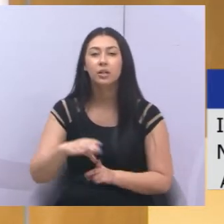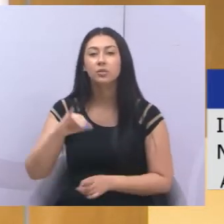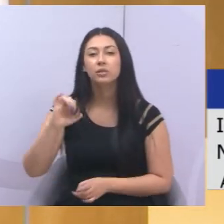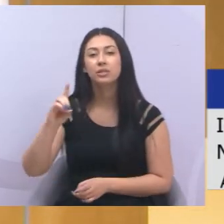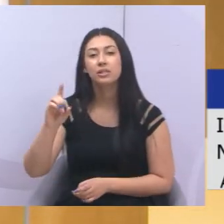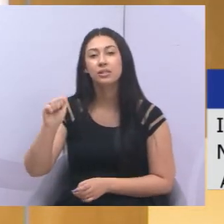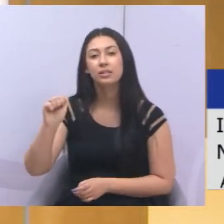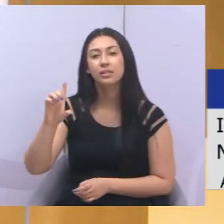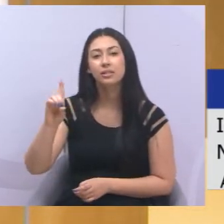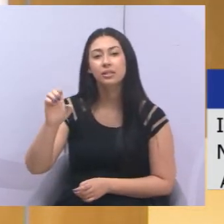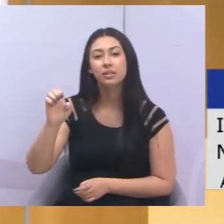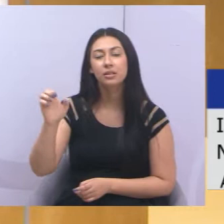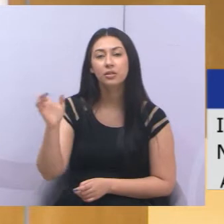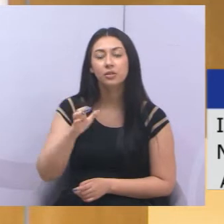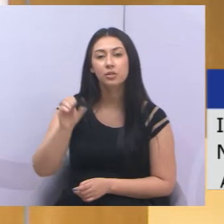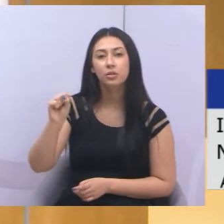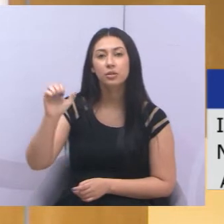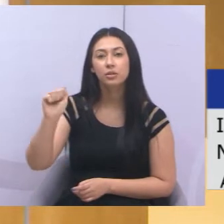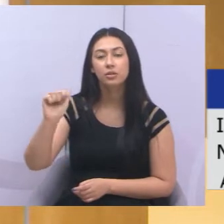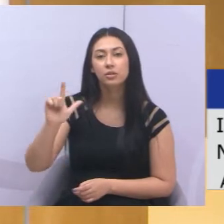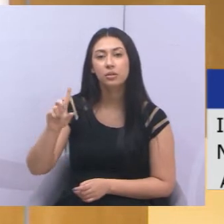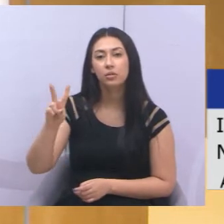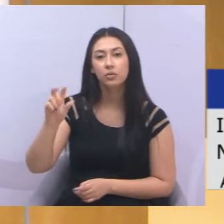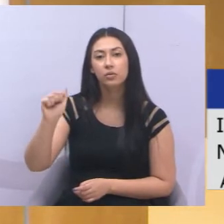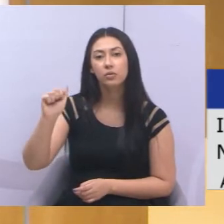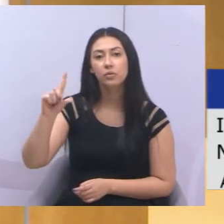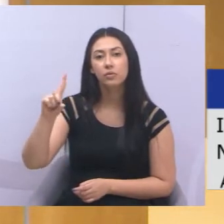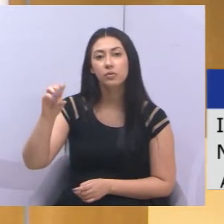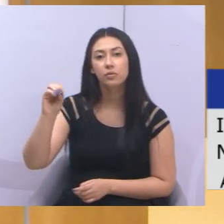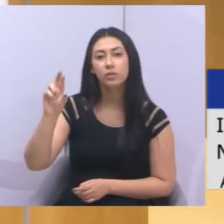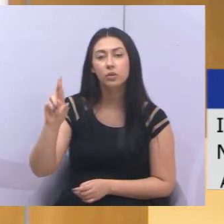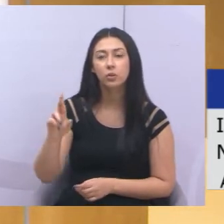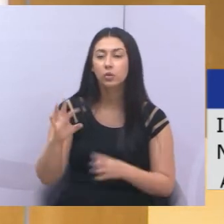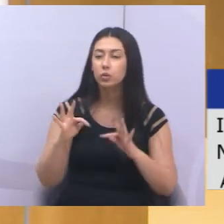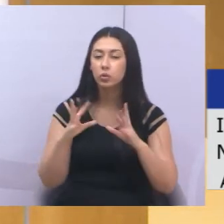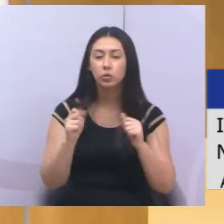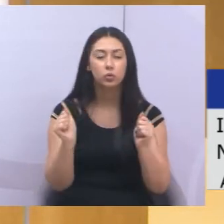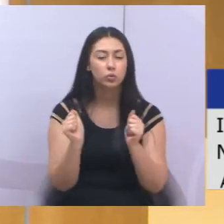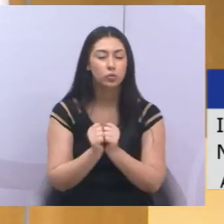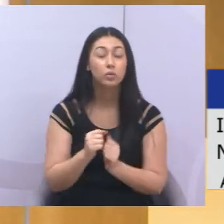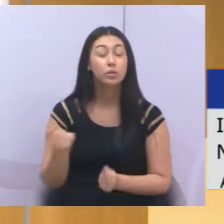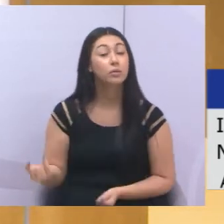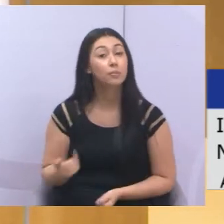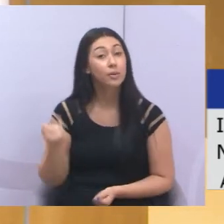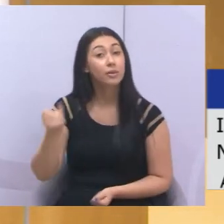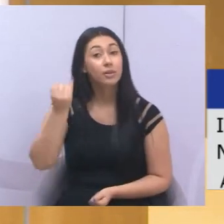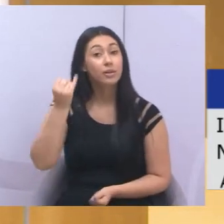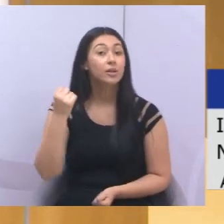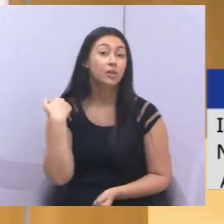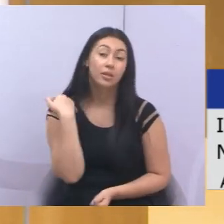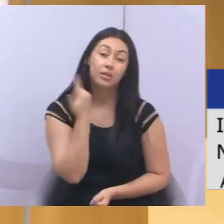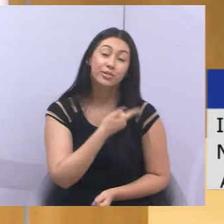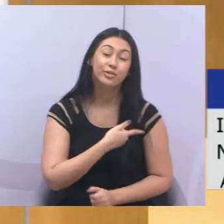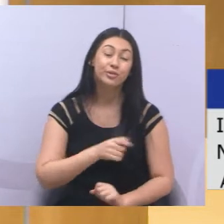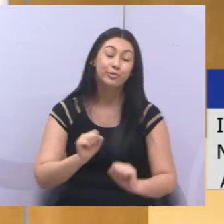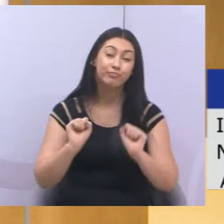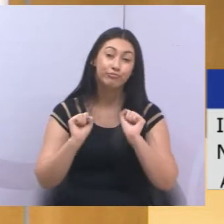Olha que bacana essa interação. Muito salutar, muito importante para que a gente